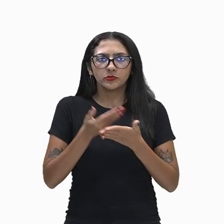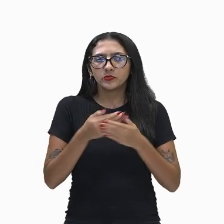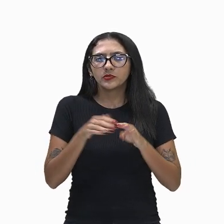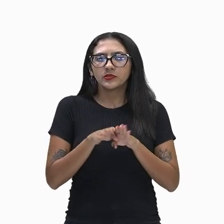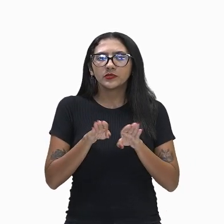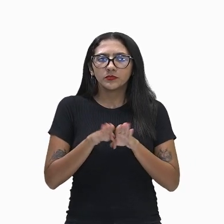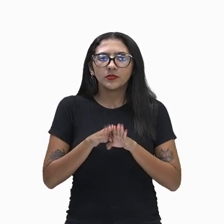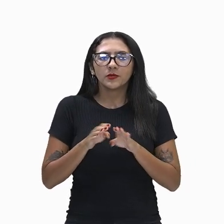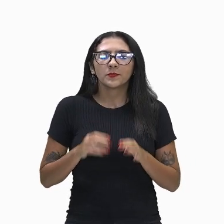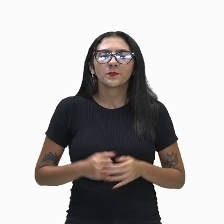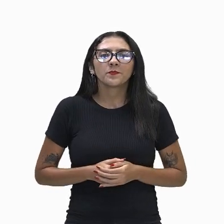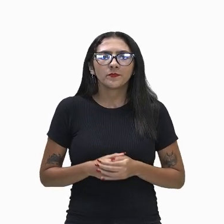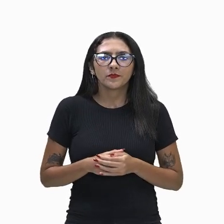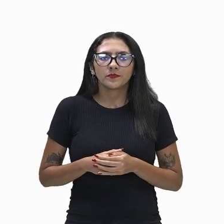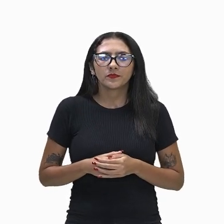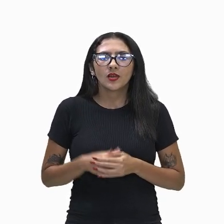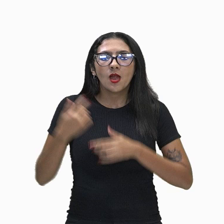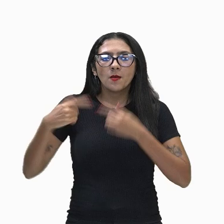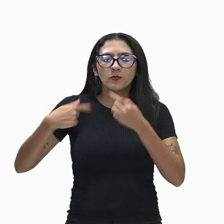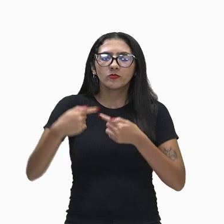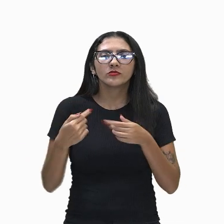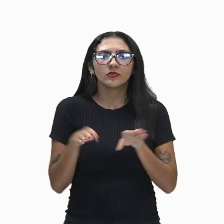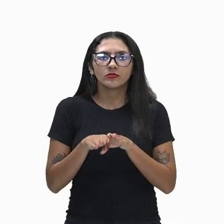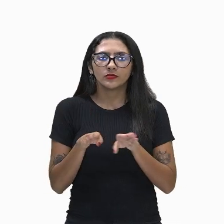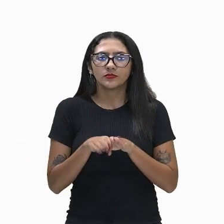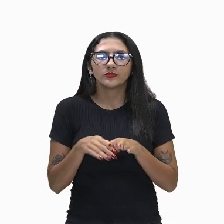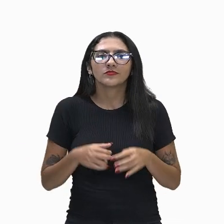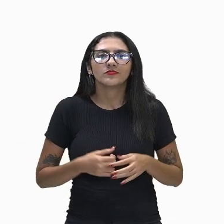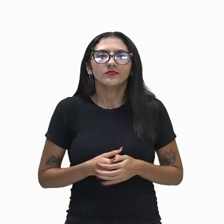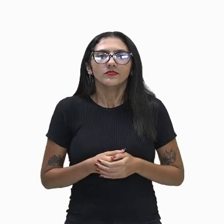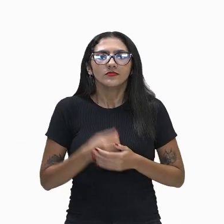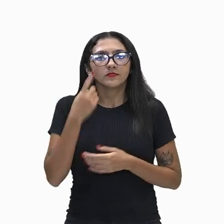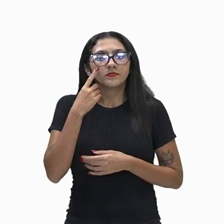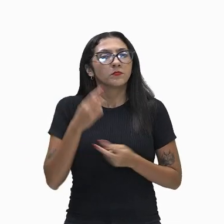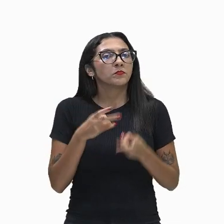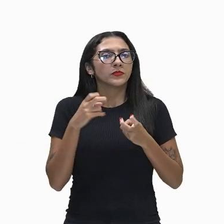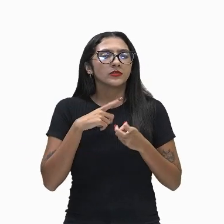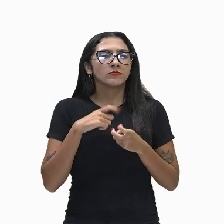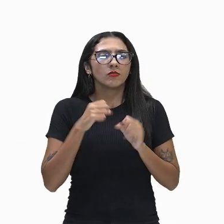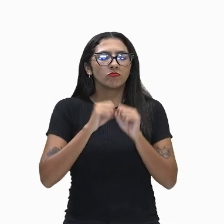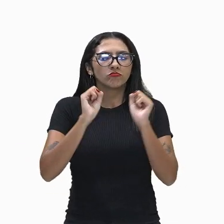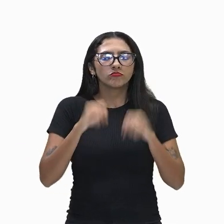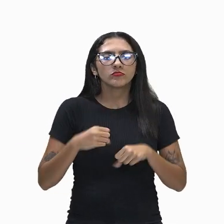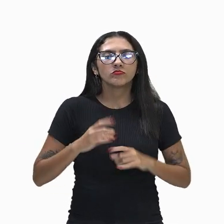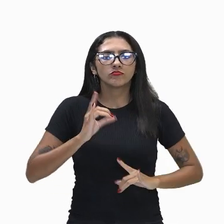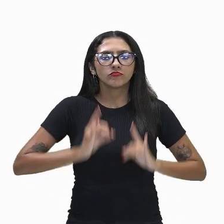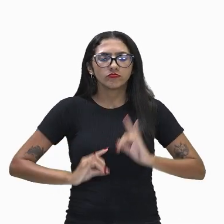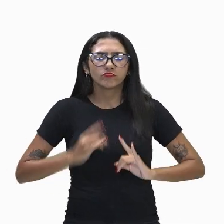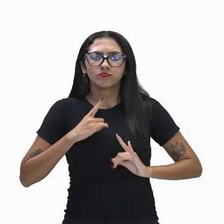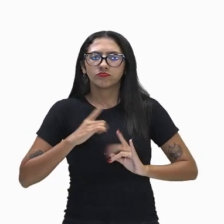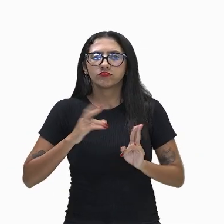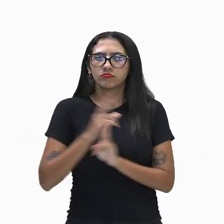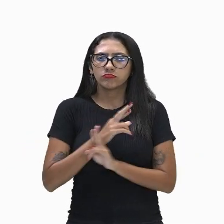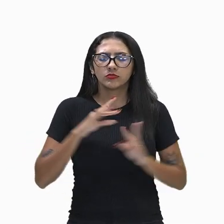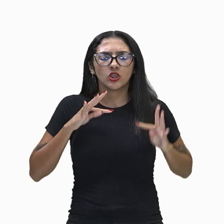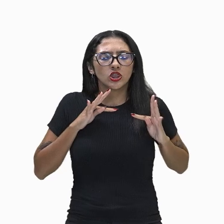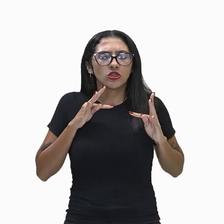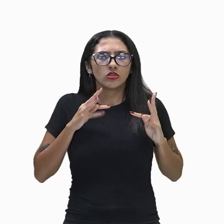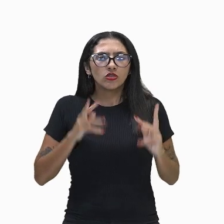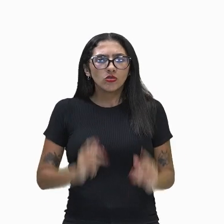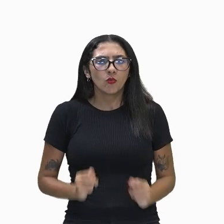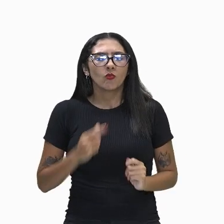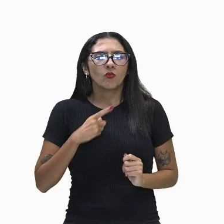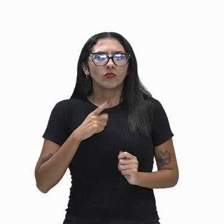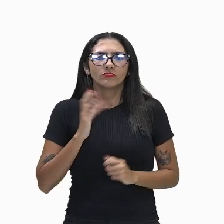crescimento e reprodução agora. Perceba, gente, que o nosso sistema endócrino ele está relacionado com basicamente tudo que acontece